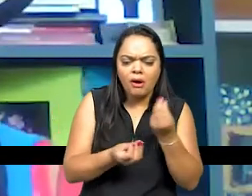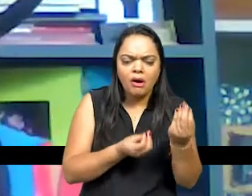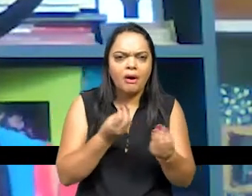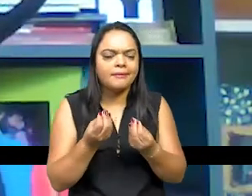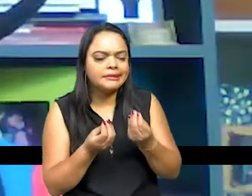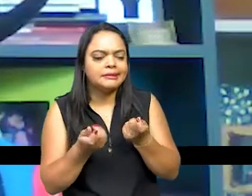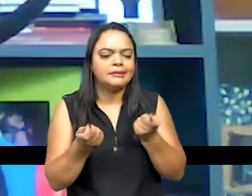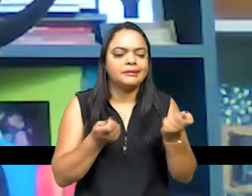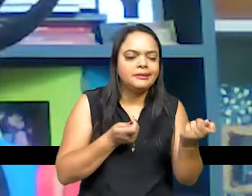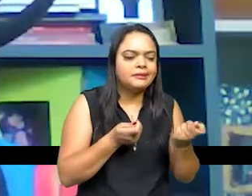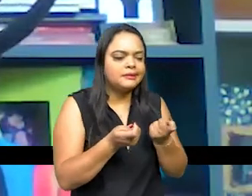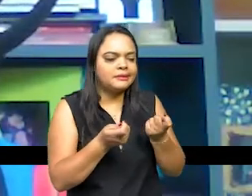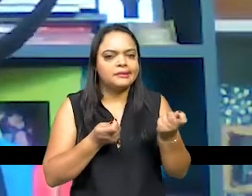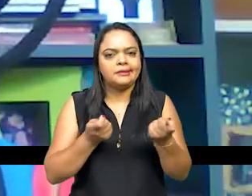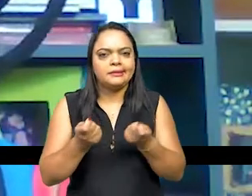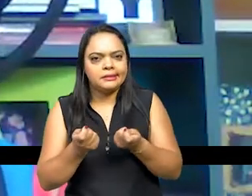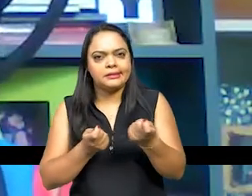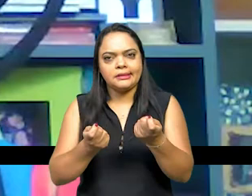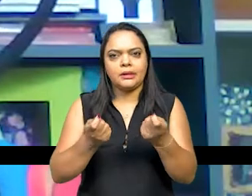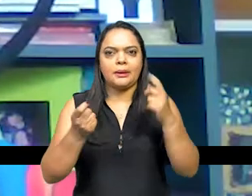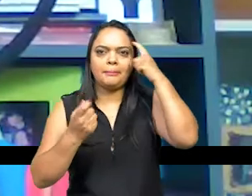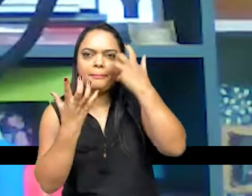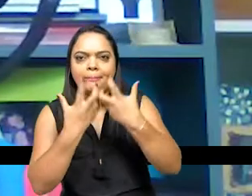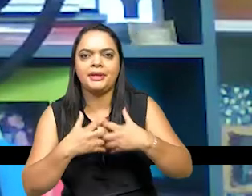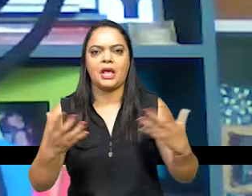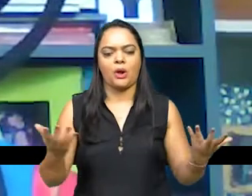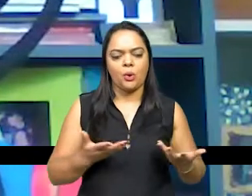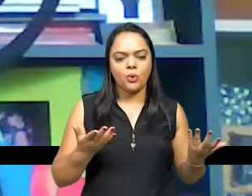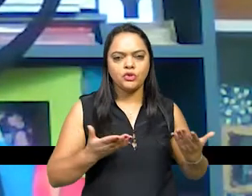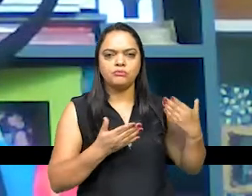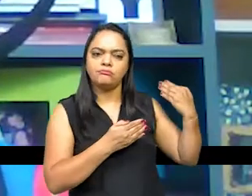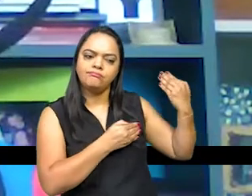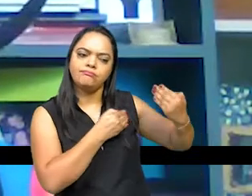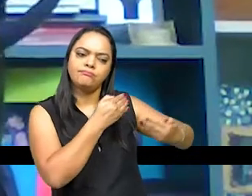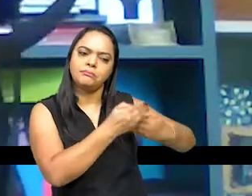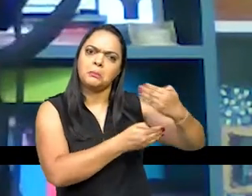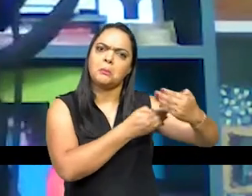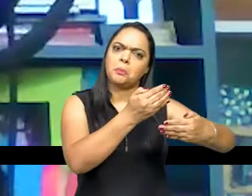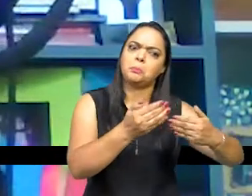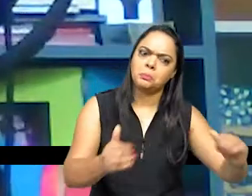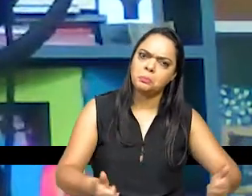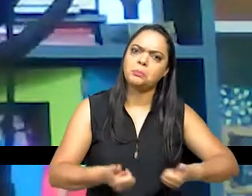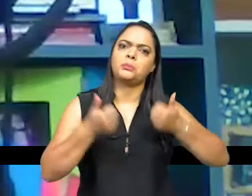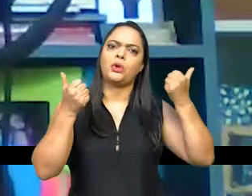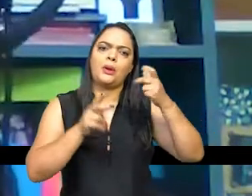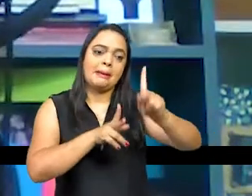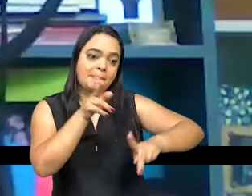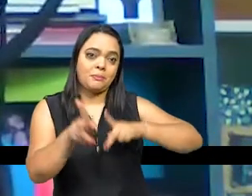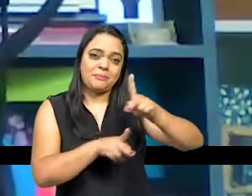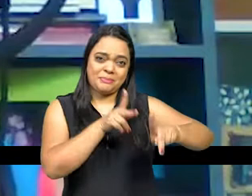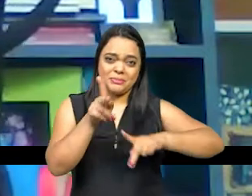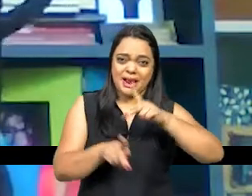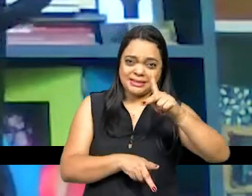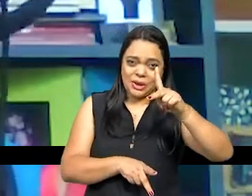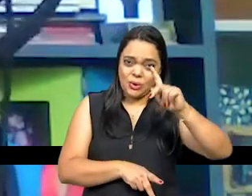foram se dando. E muito interessante pensar como hoje, de uns tempos para cá, muito fortemente, especialmente com a população negra mais